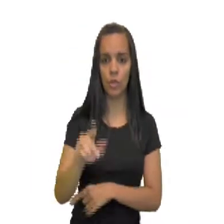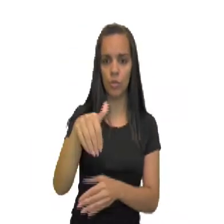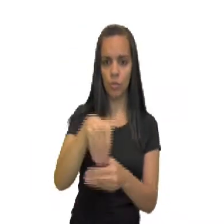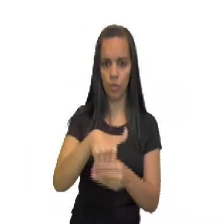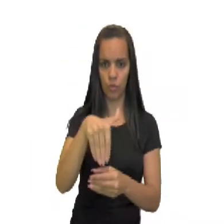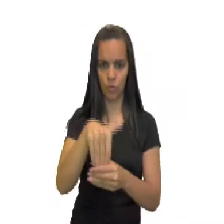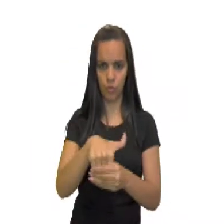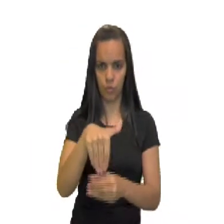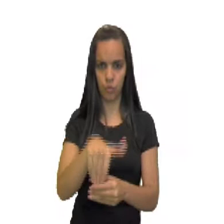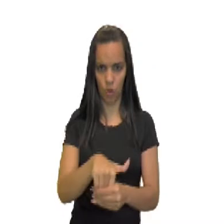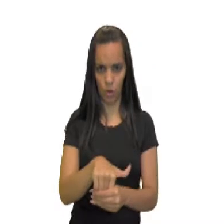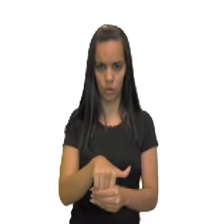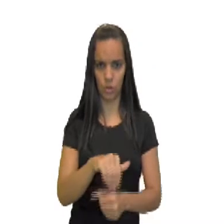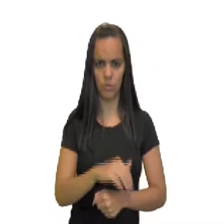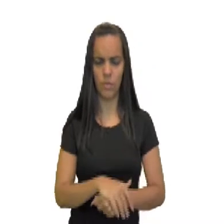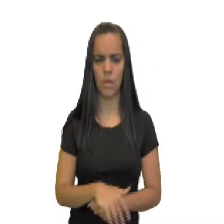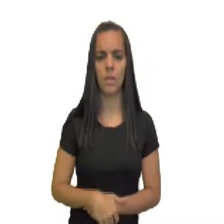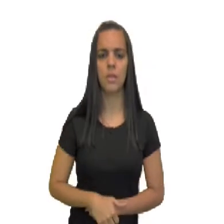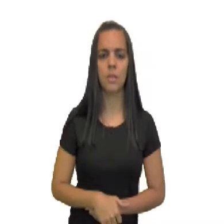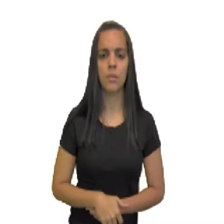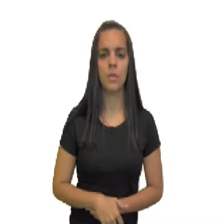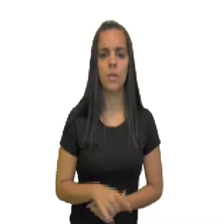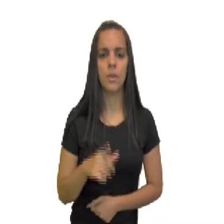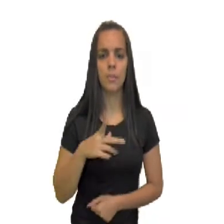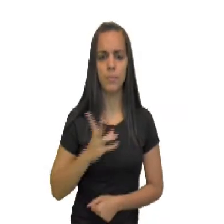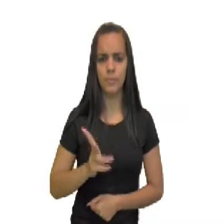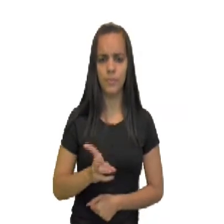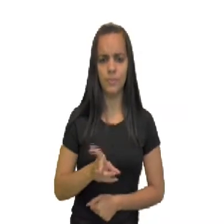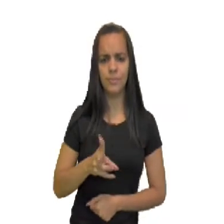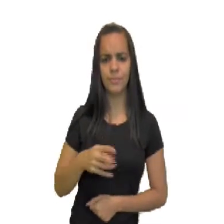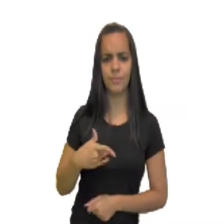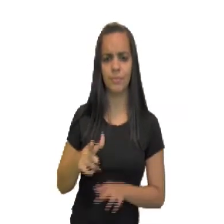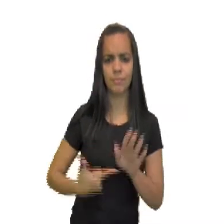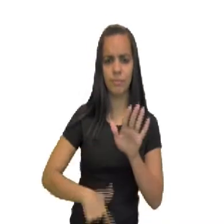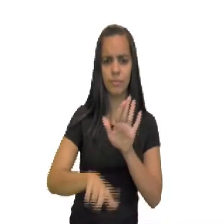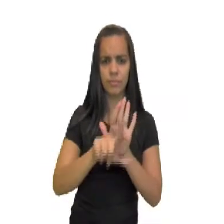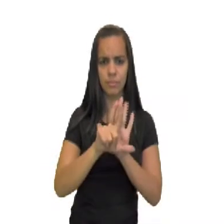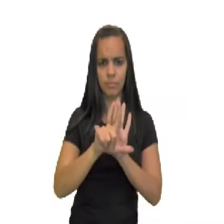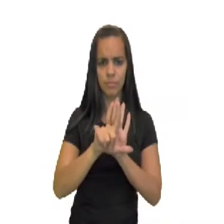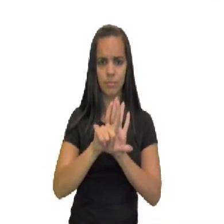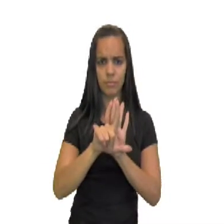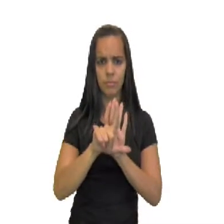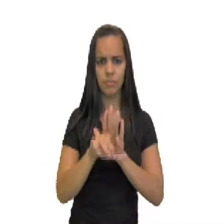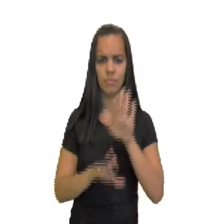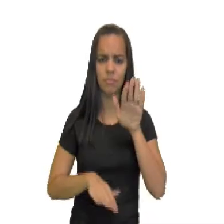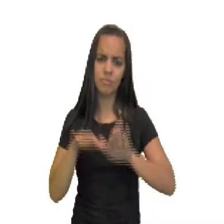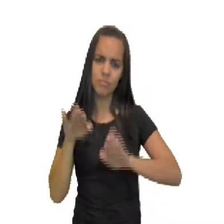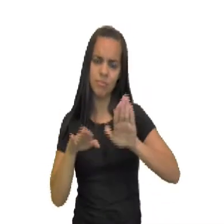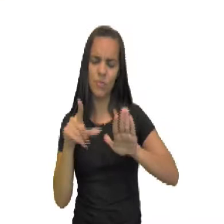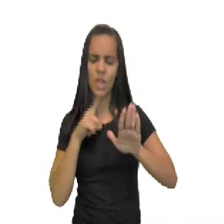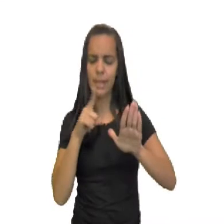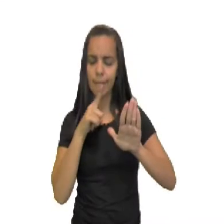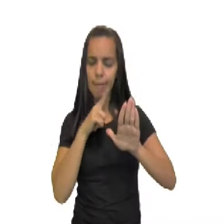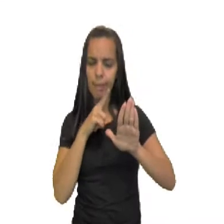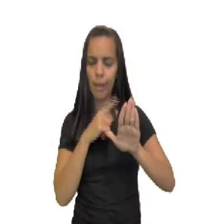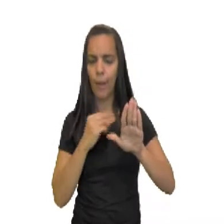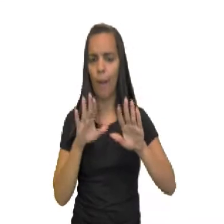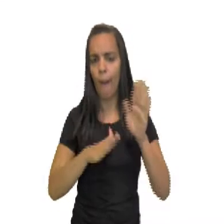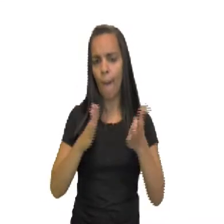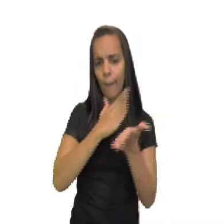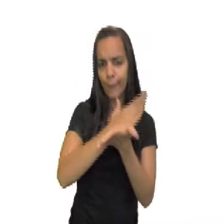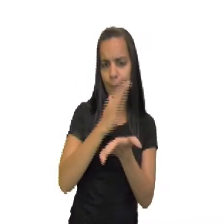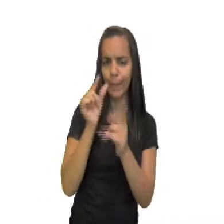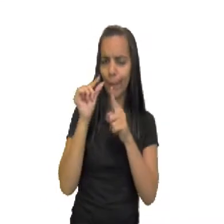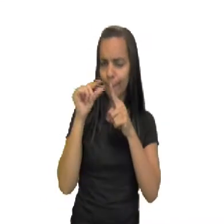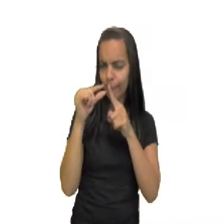o direito a votar, mesmo essa lei ainda tendo algumas prerrogativas do